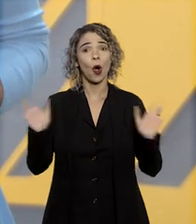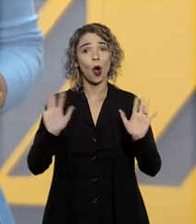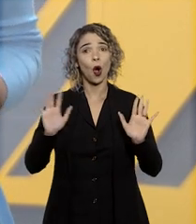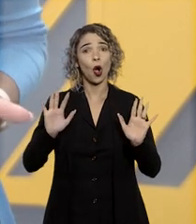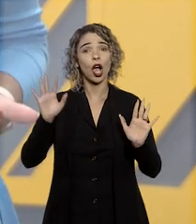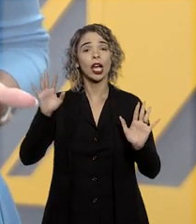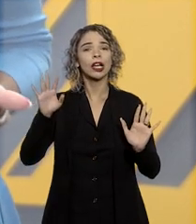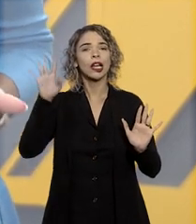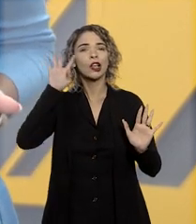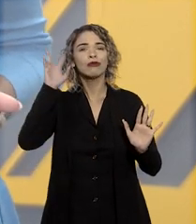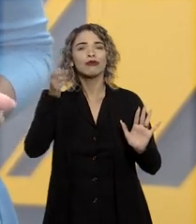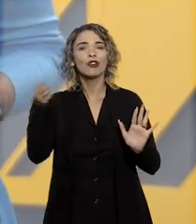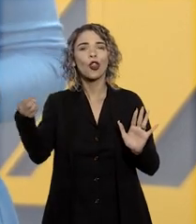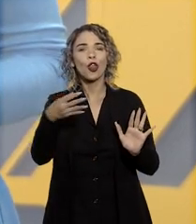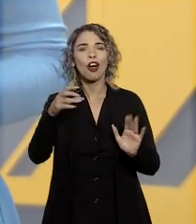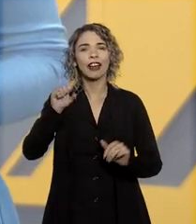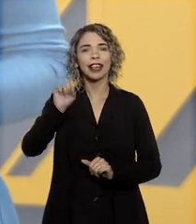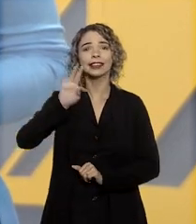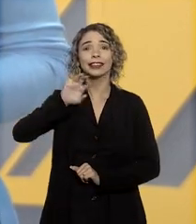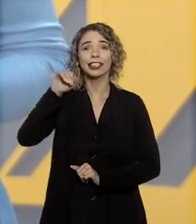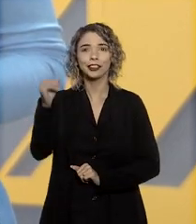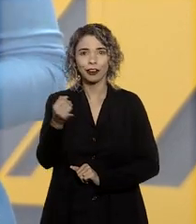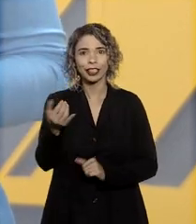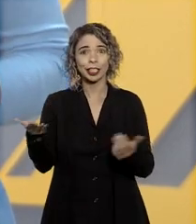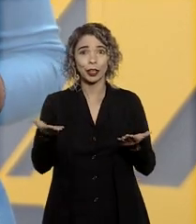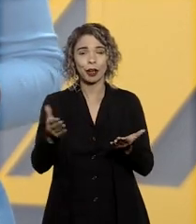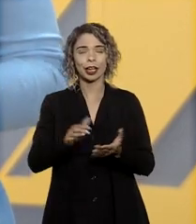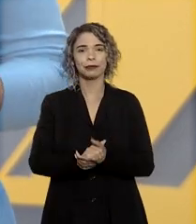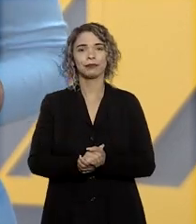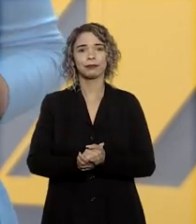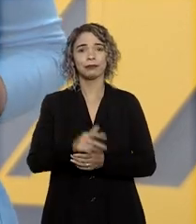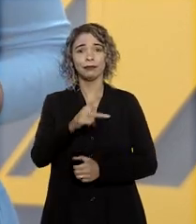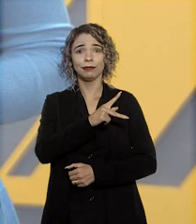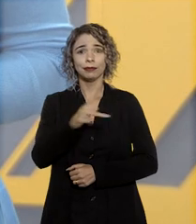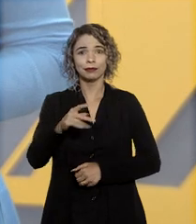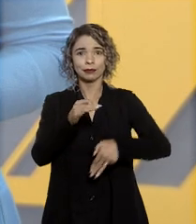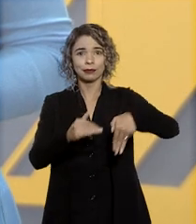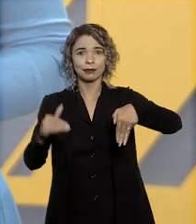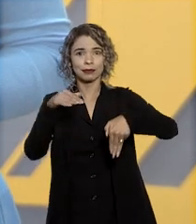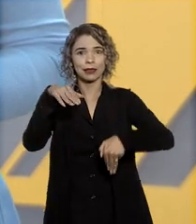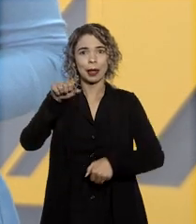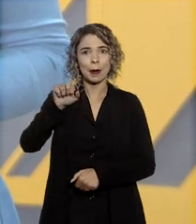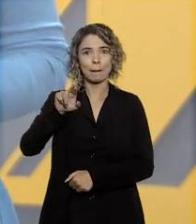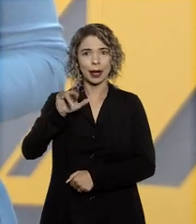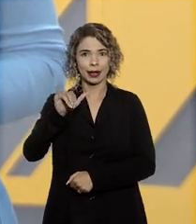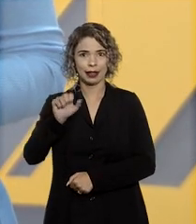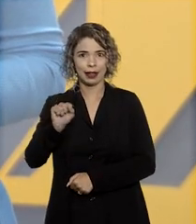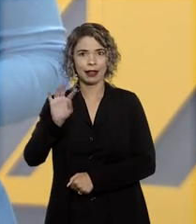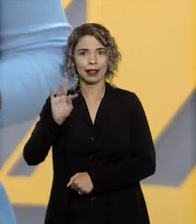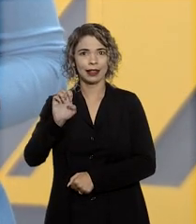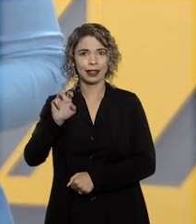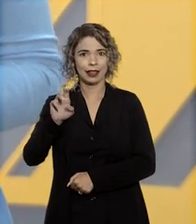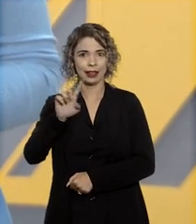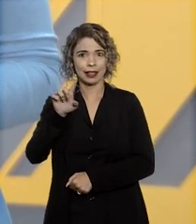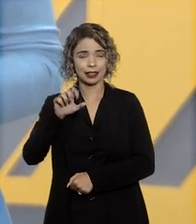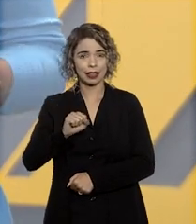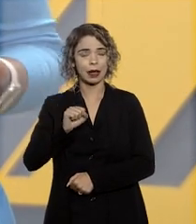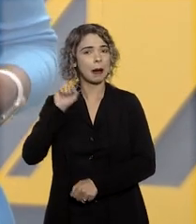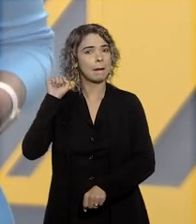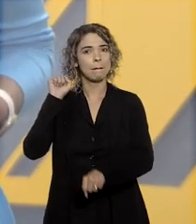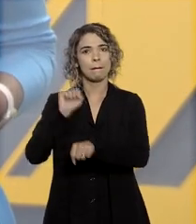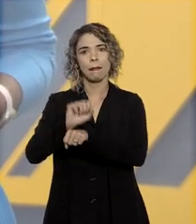Olá, conheço algumas das recentes decisões do STJ. A presidente da Corte, ministra Maria Tereza de Assis